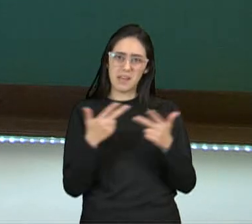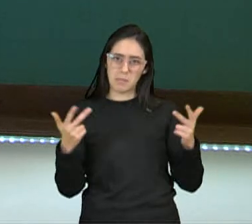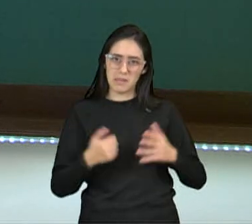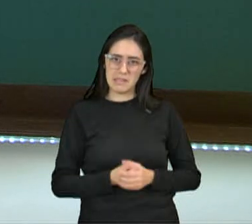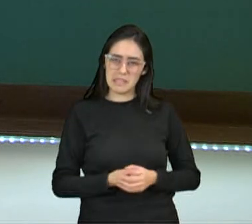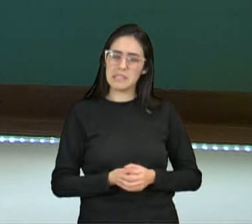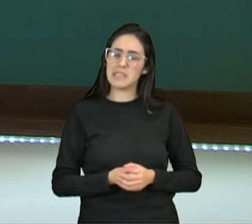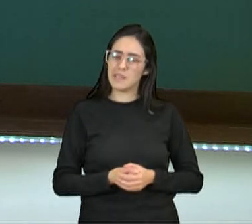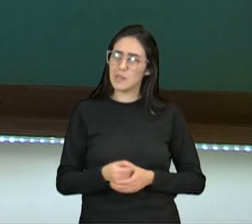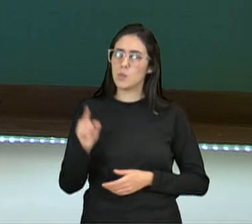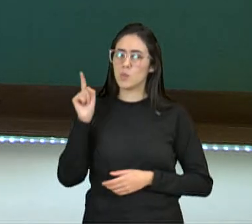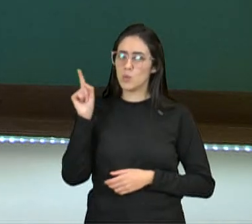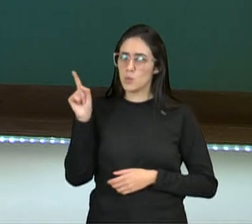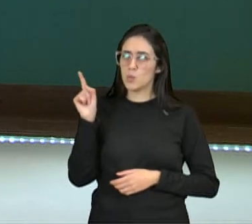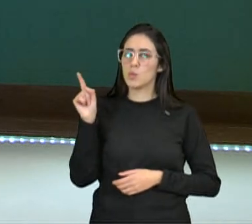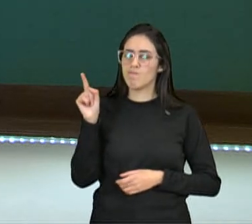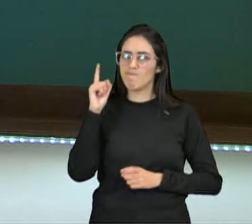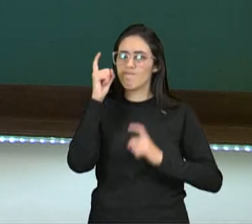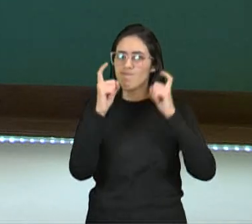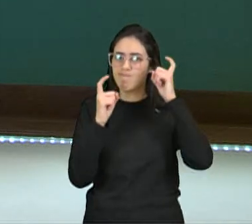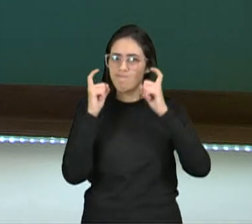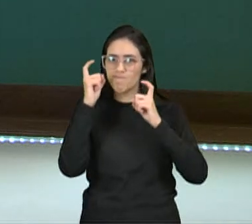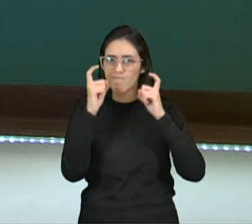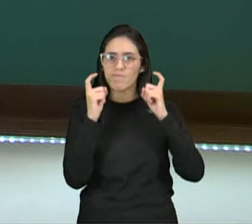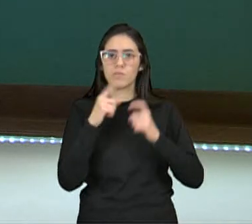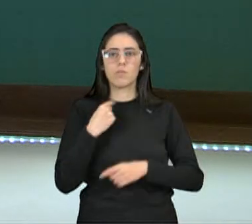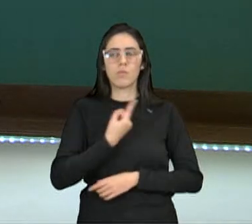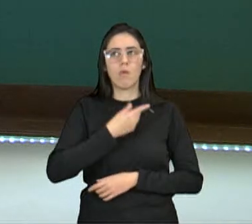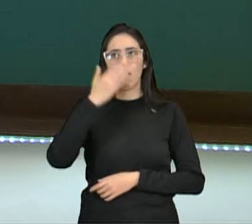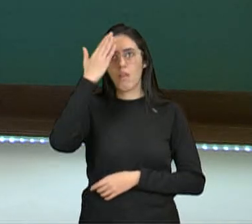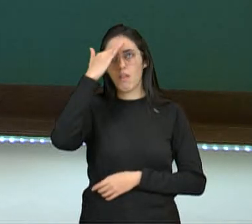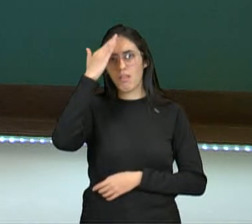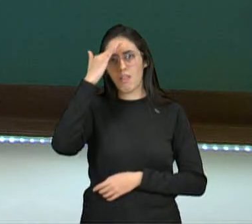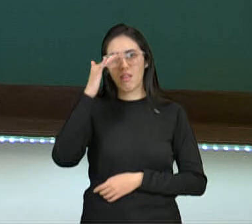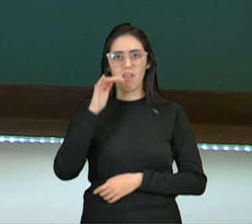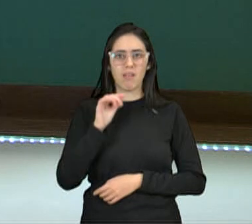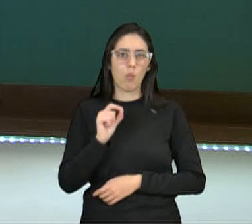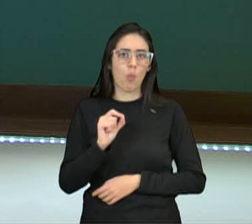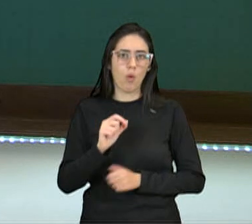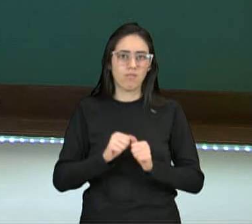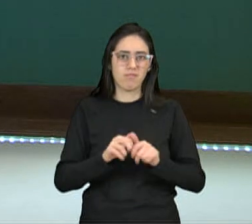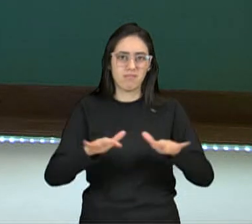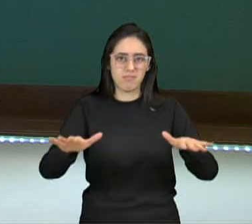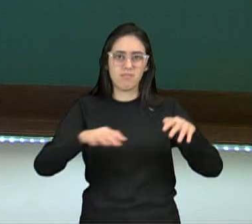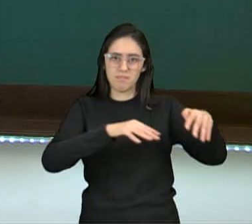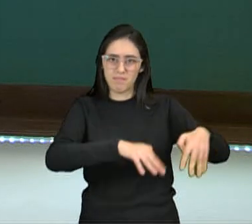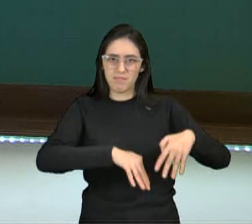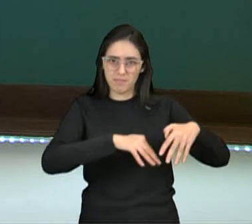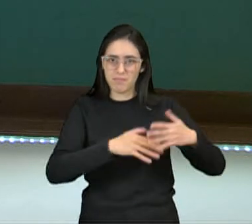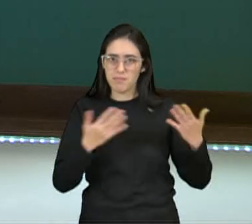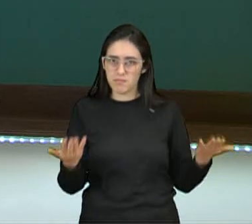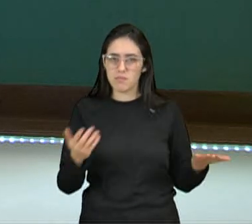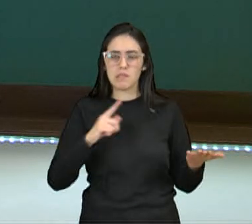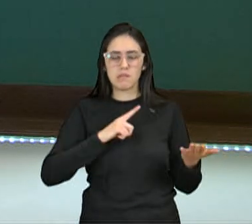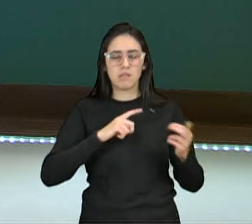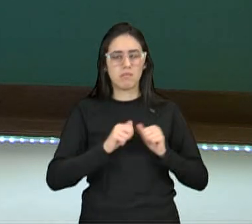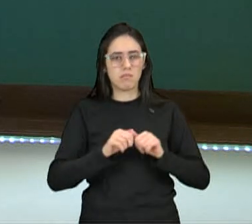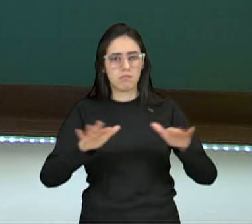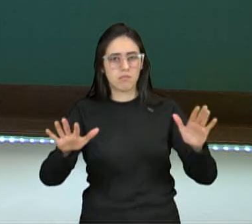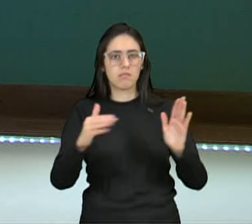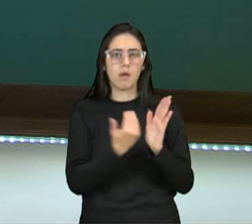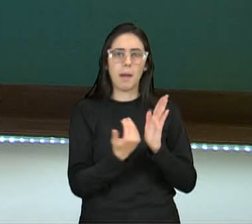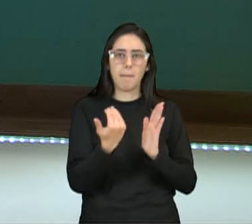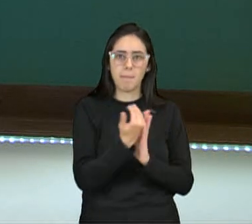Isso é o fator determinante para entender o que é a expansão da fronteira agrícola, Expandir a